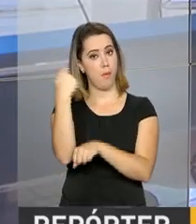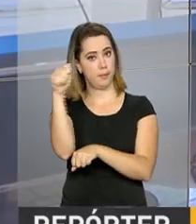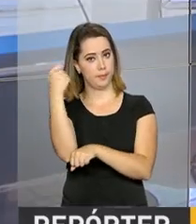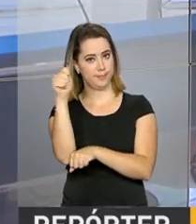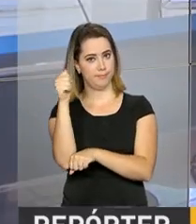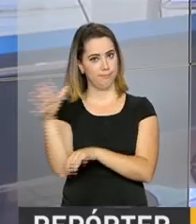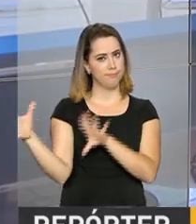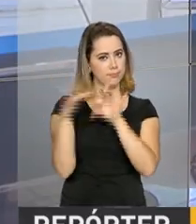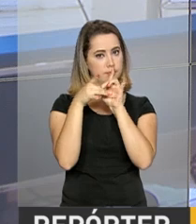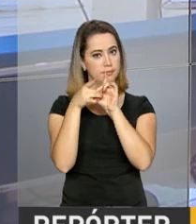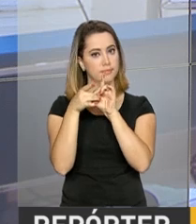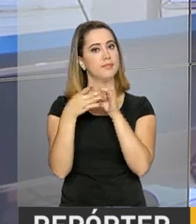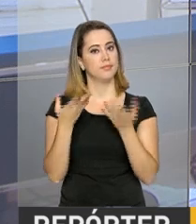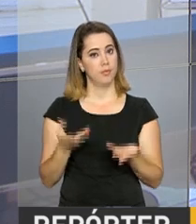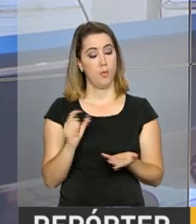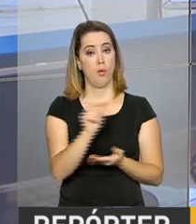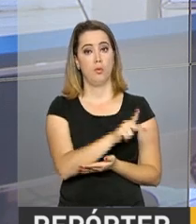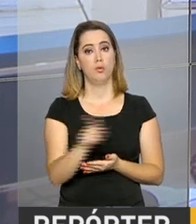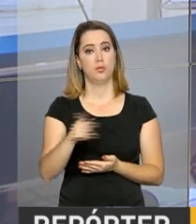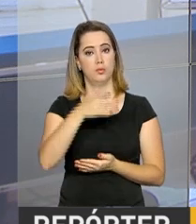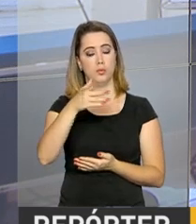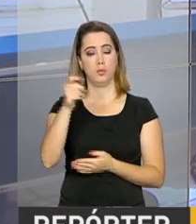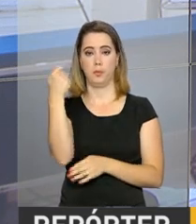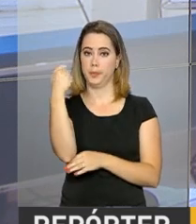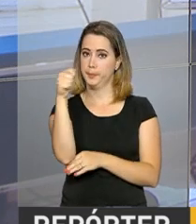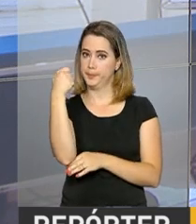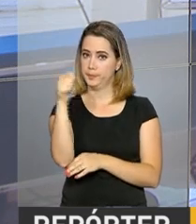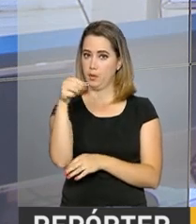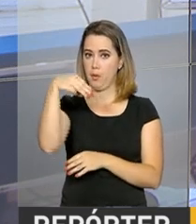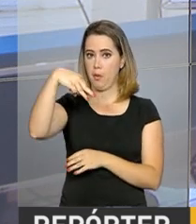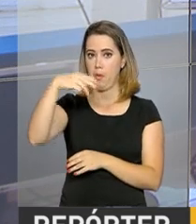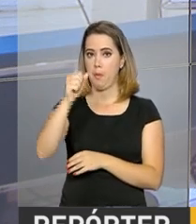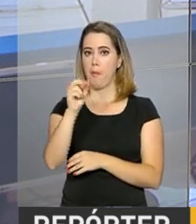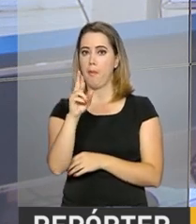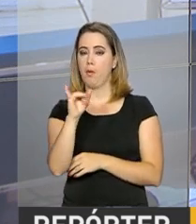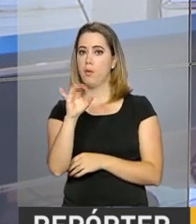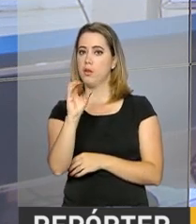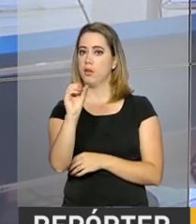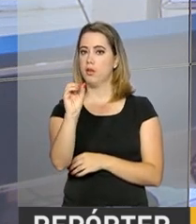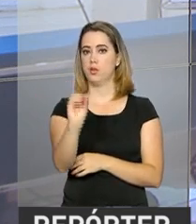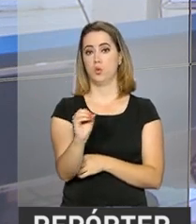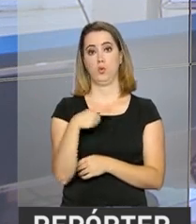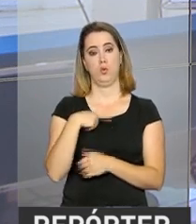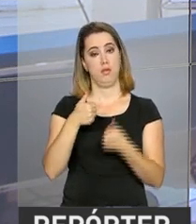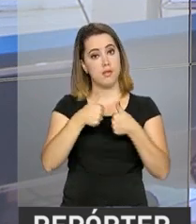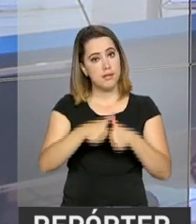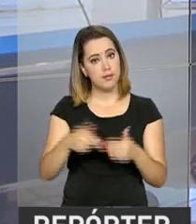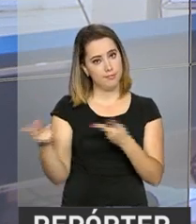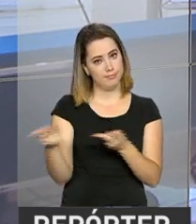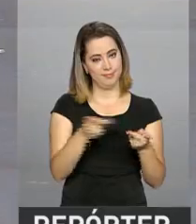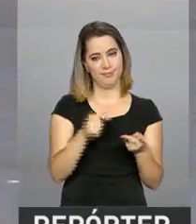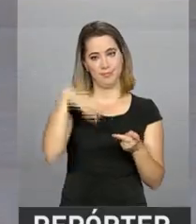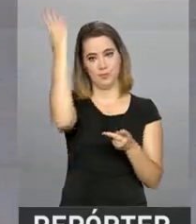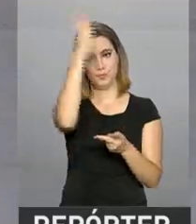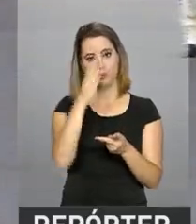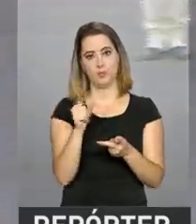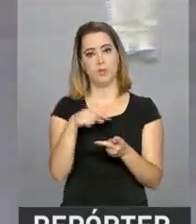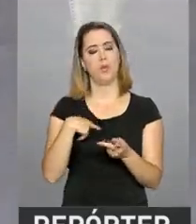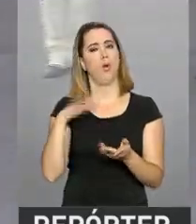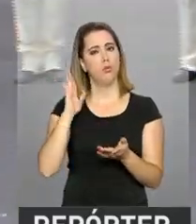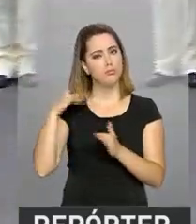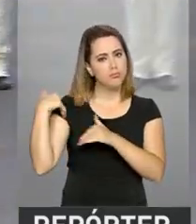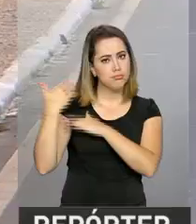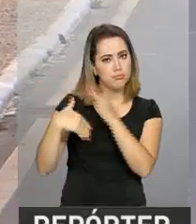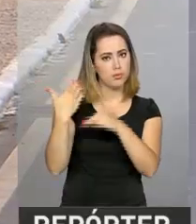estreitam ainda mais as parcerias o presidente argentino Maurício ma está em visita oficial ao Brasil Como manda a